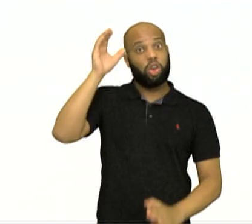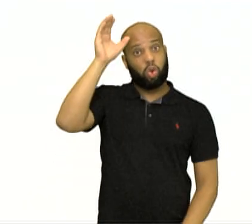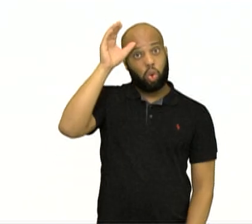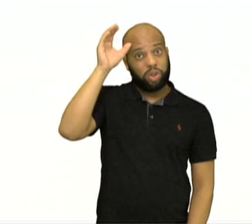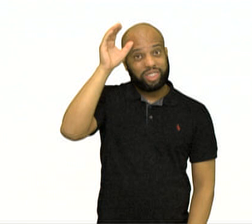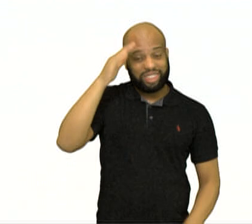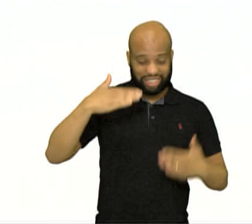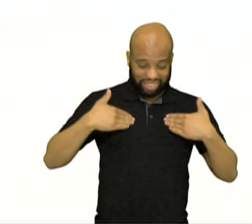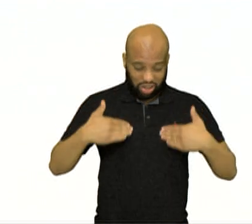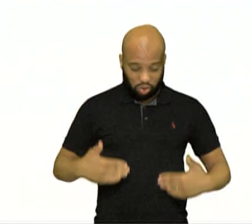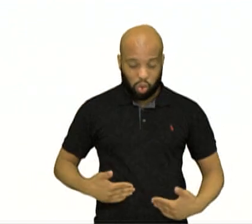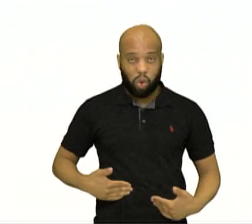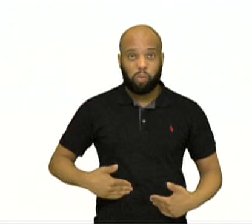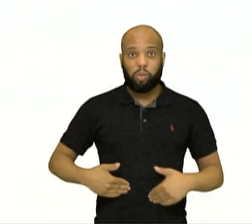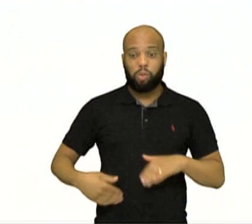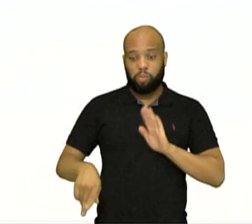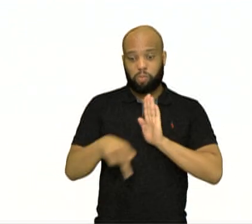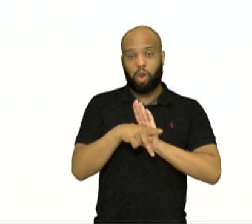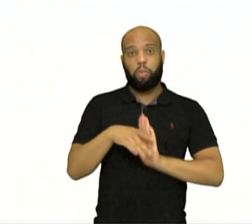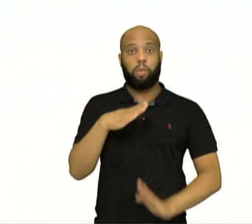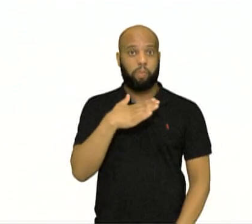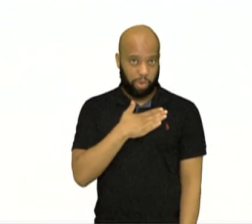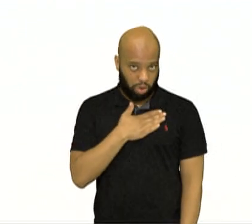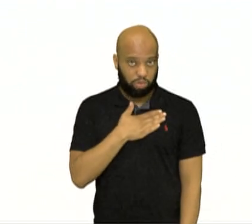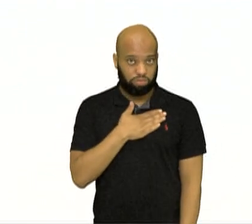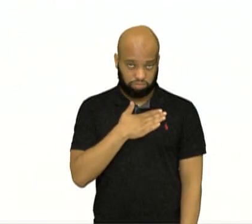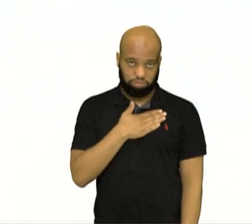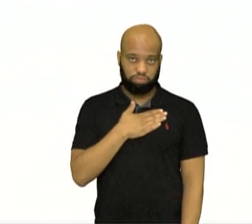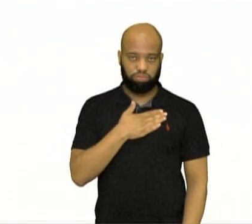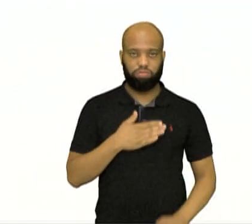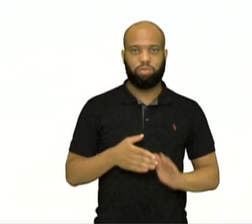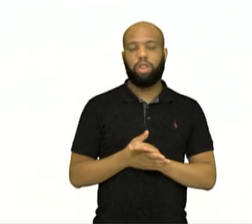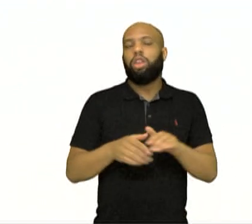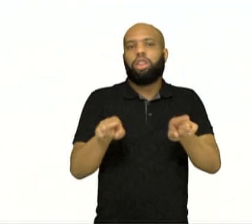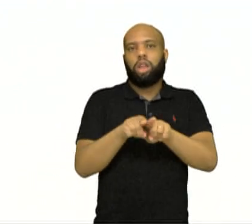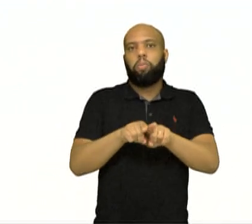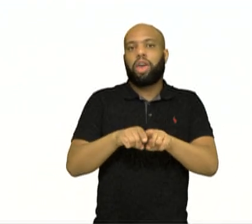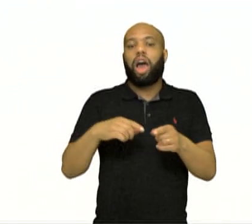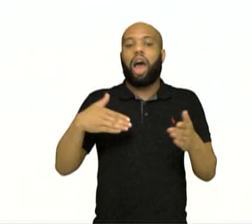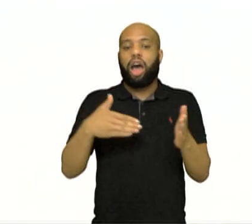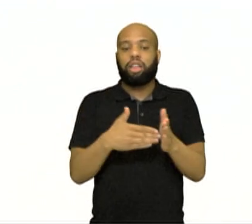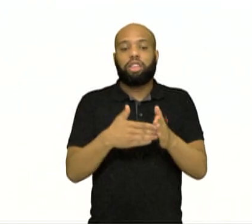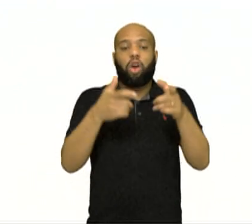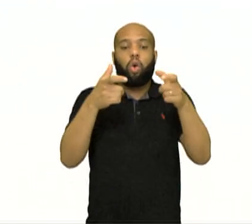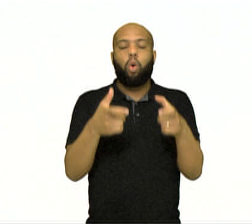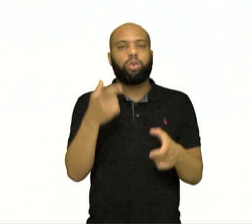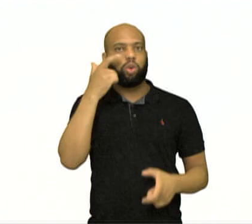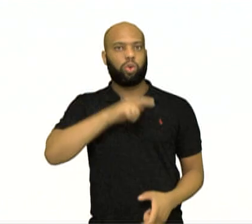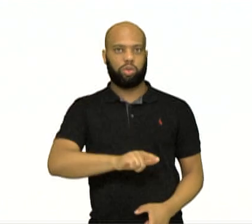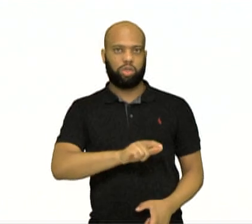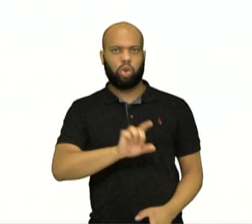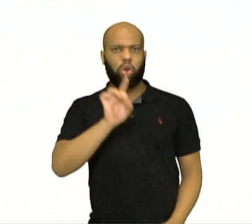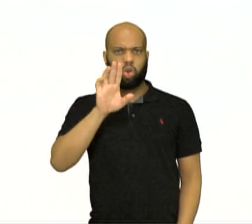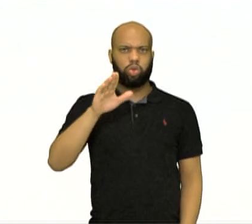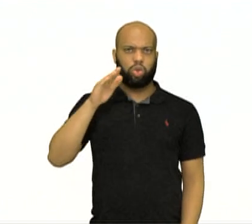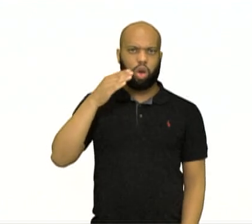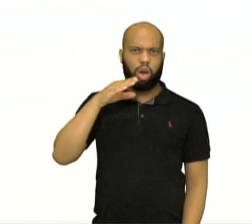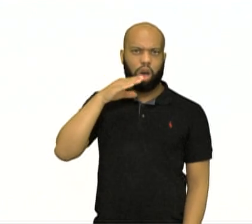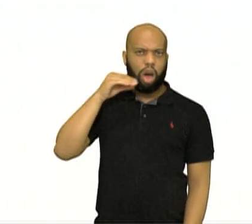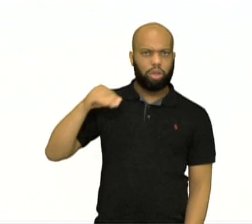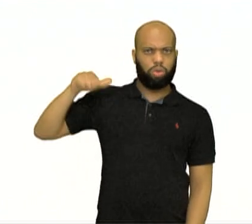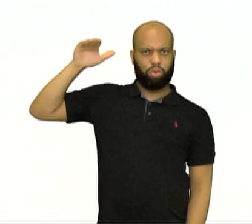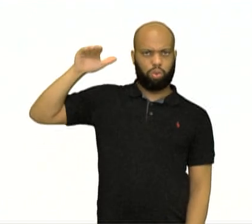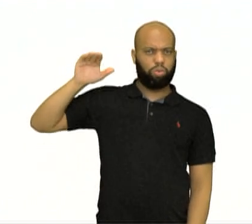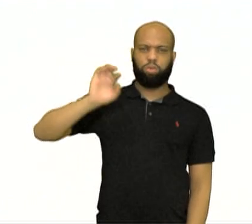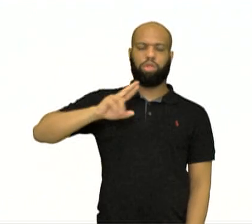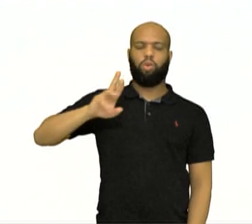corporal. Ela é a habilidade de conhecer o próprio corpo e seus limites. Não é algo que deve ser restrito aos adultos, já que uma